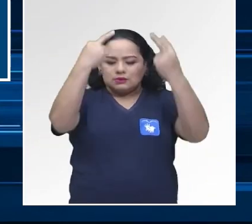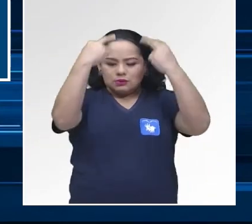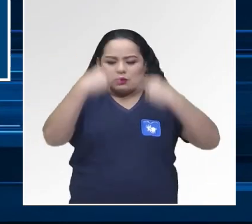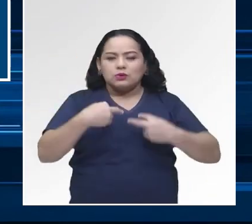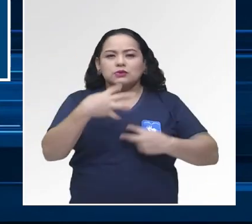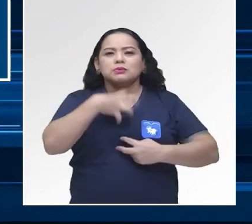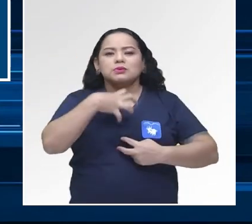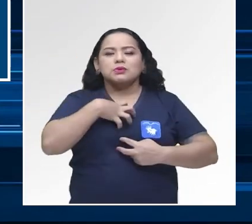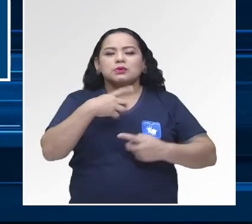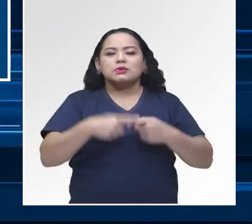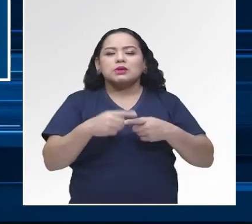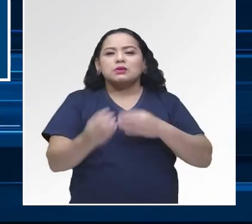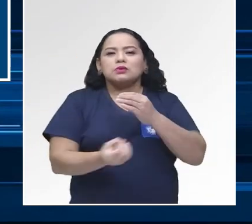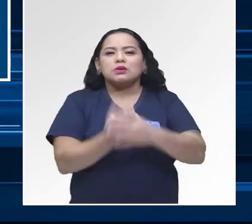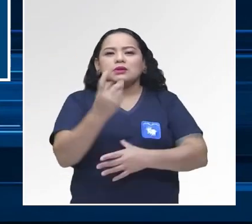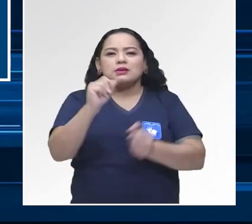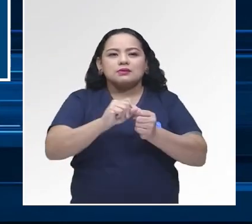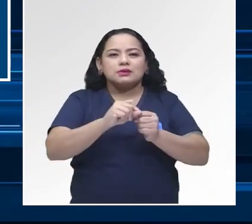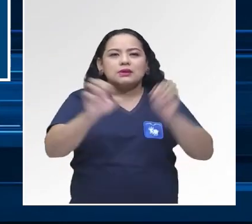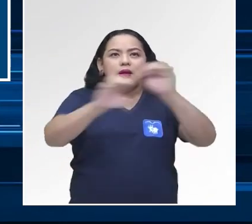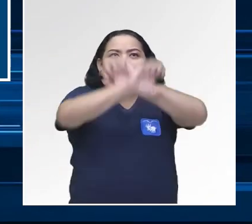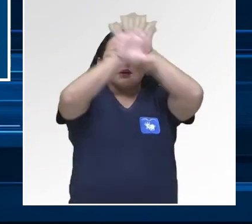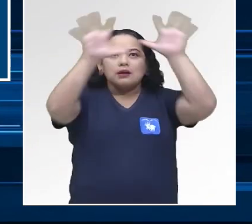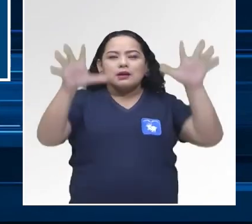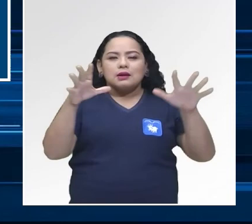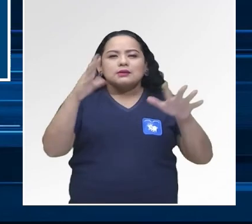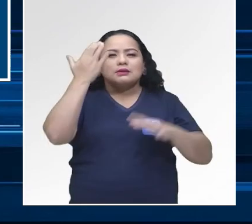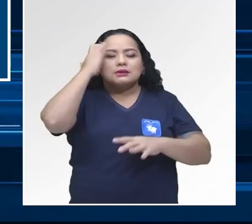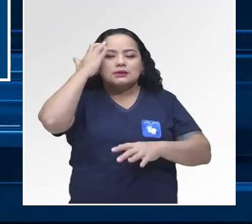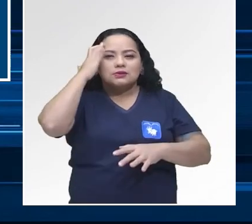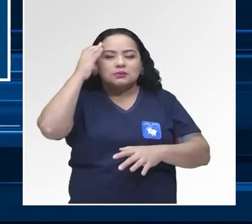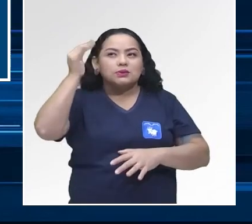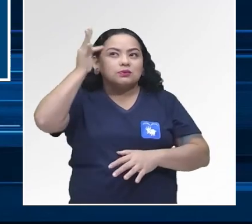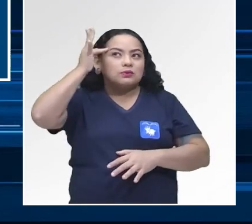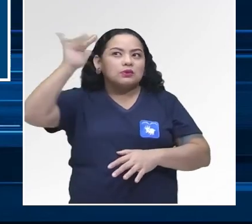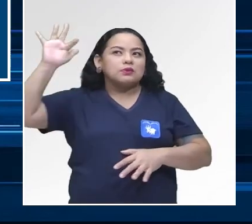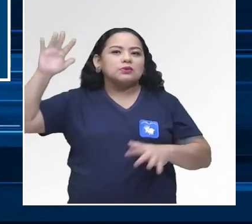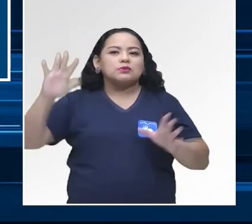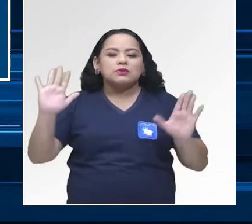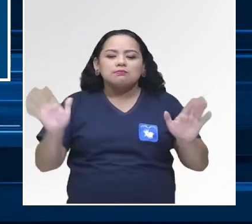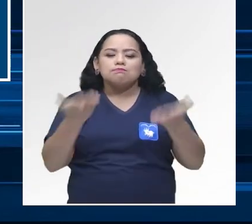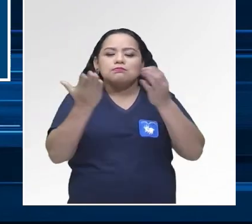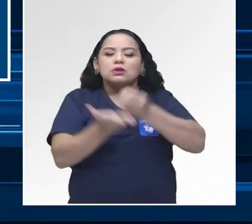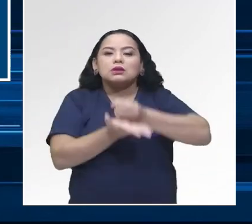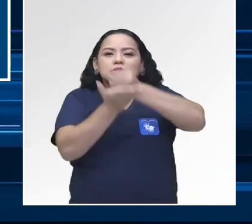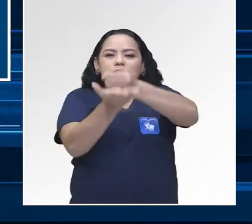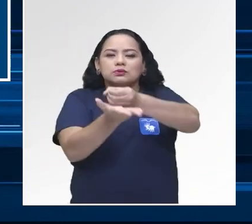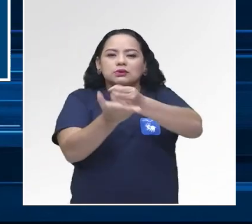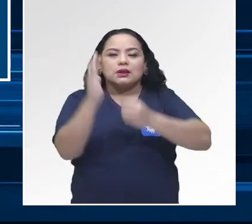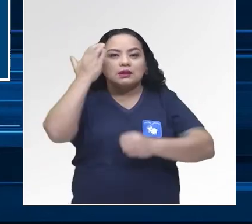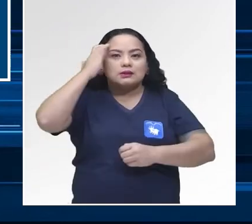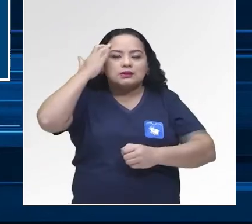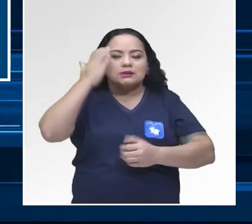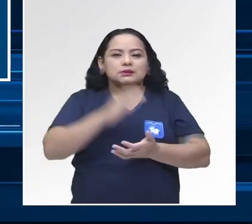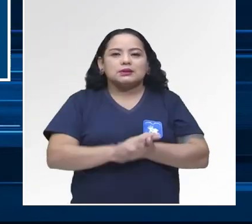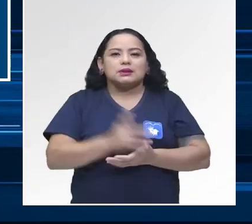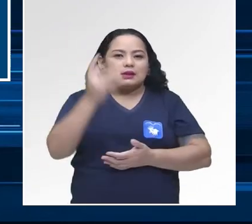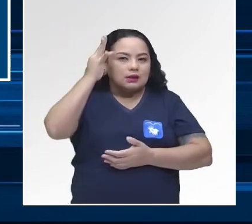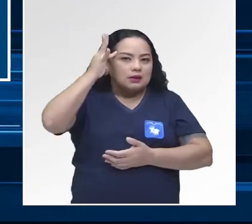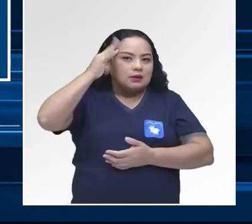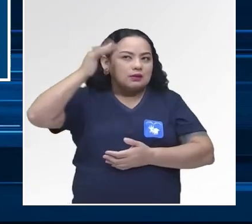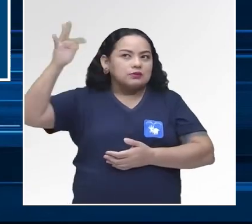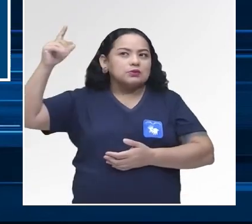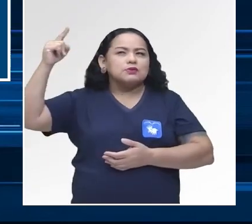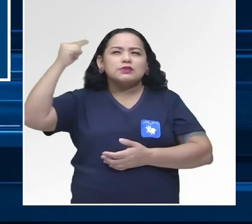quer tornar as coisas cada vez mais claras para nós, né? Ela quer